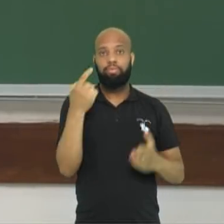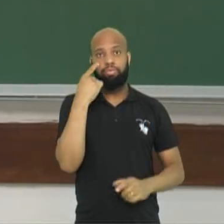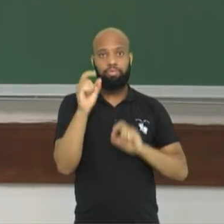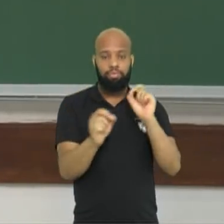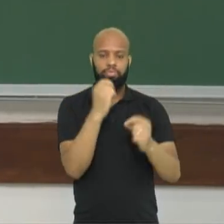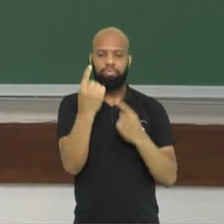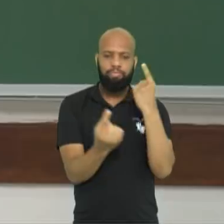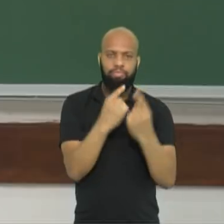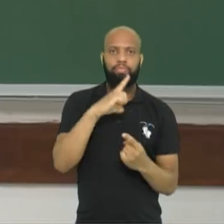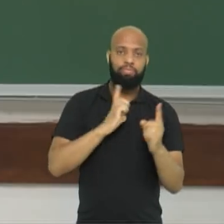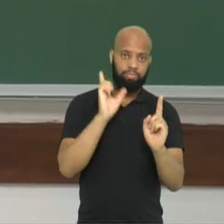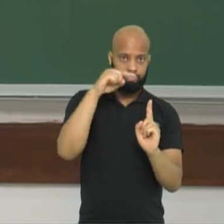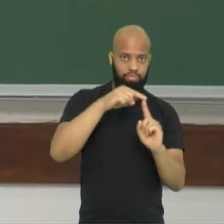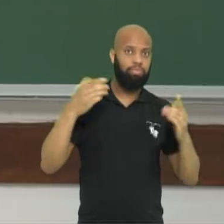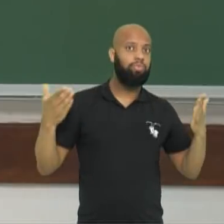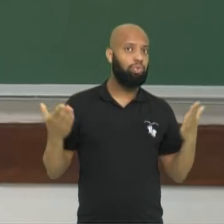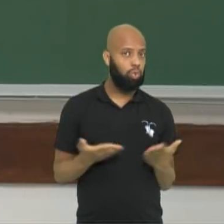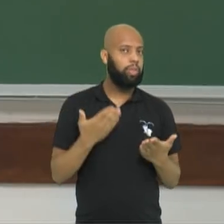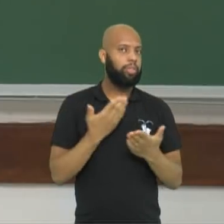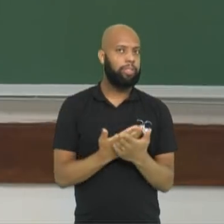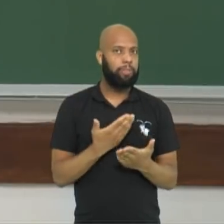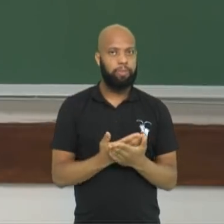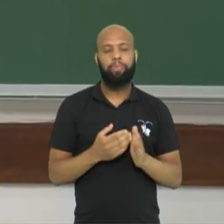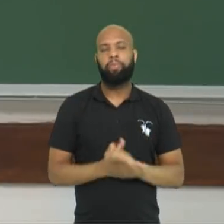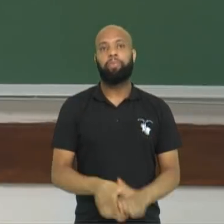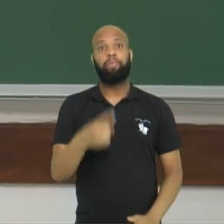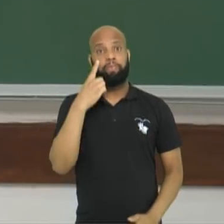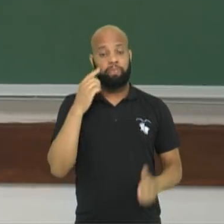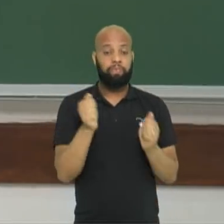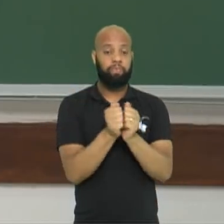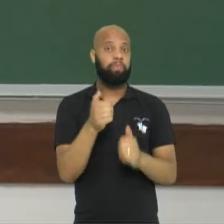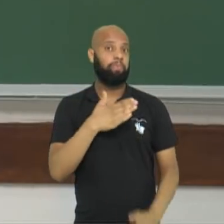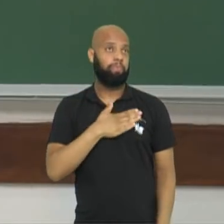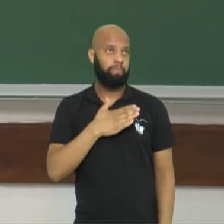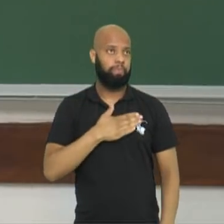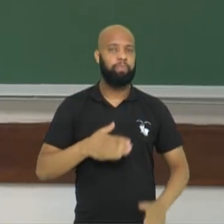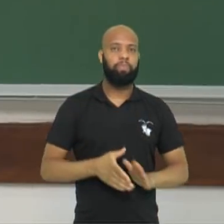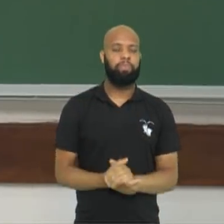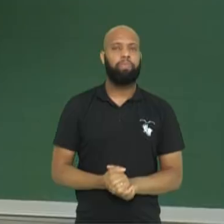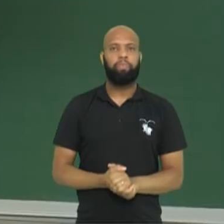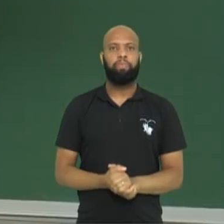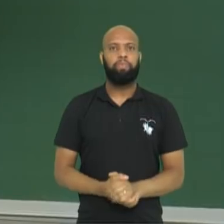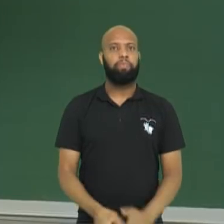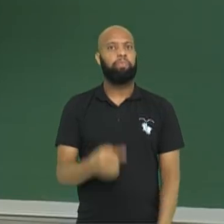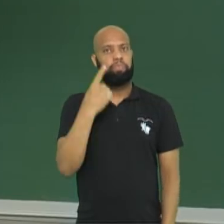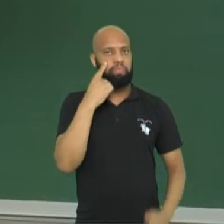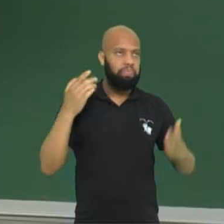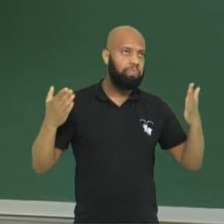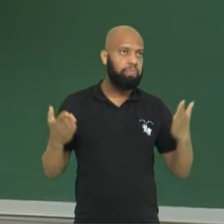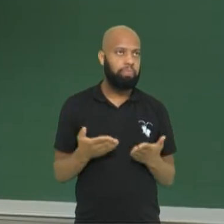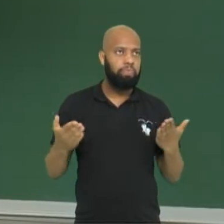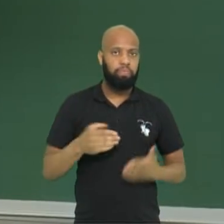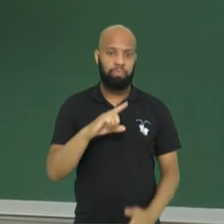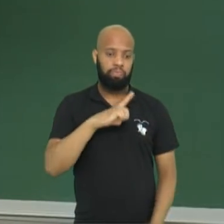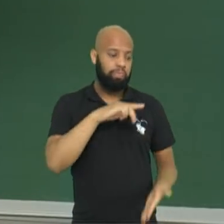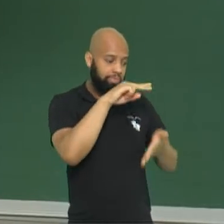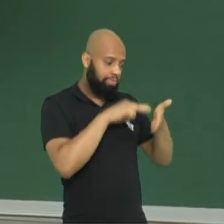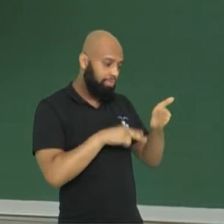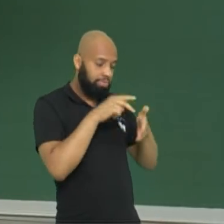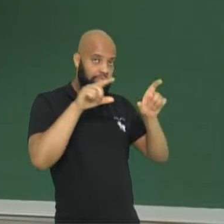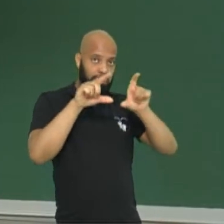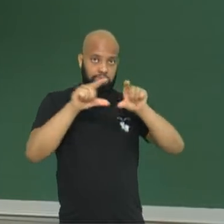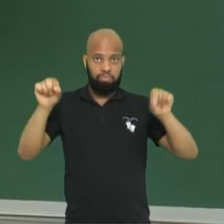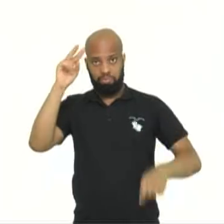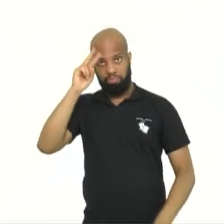agora quais são os objetivos da nossa aula. Acompanhe aqui. Nós vamos, então, ler uma